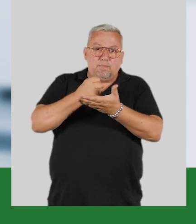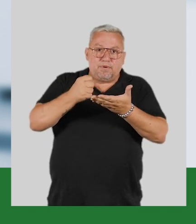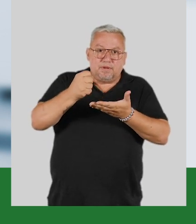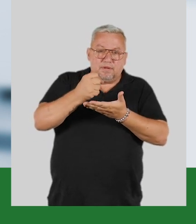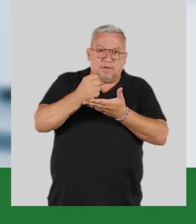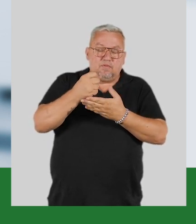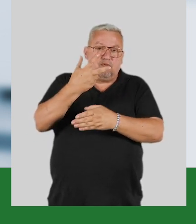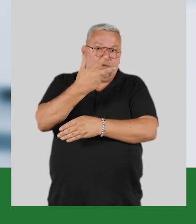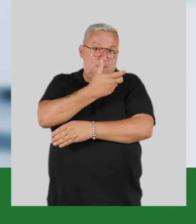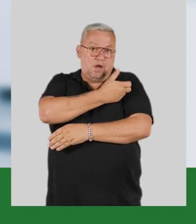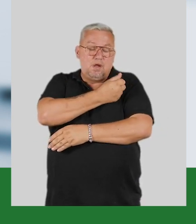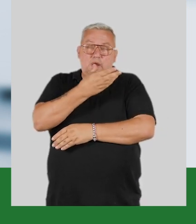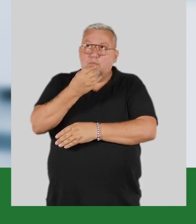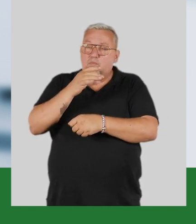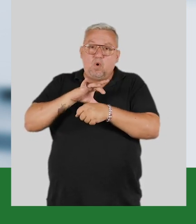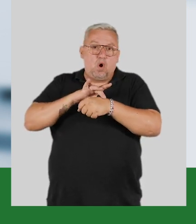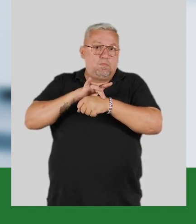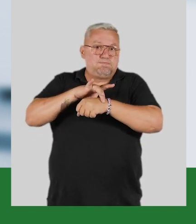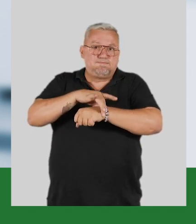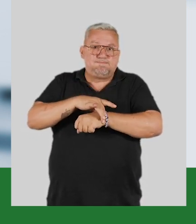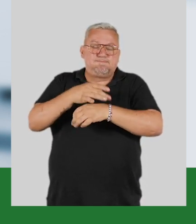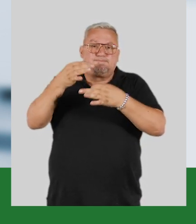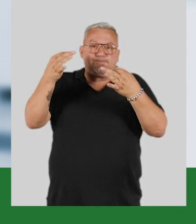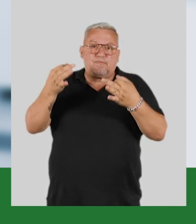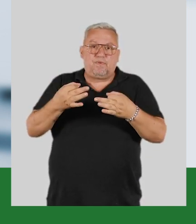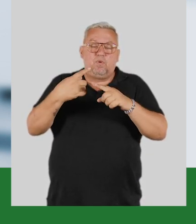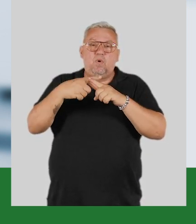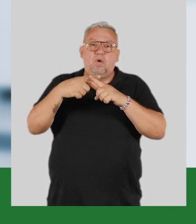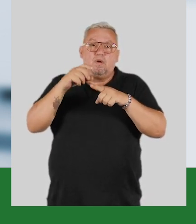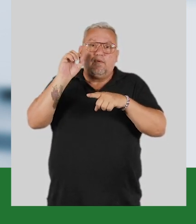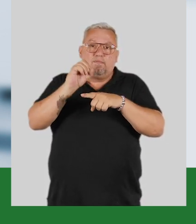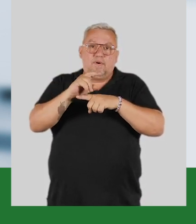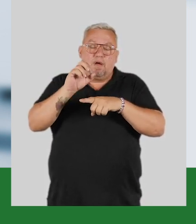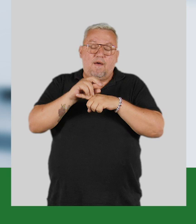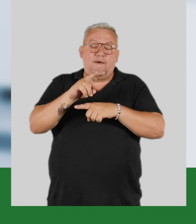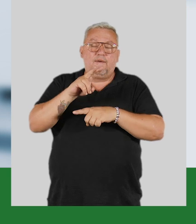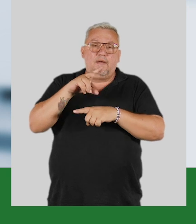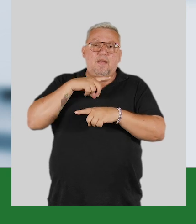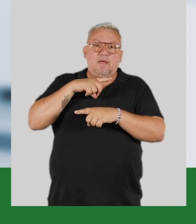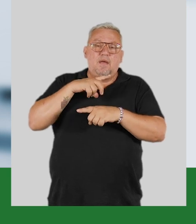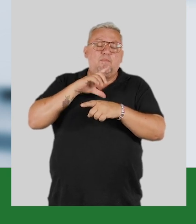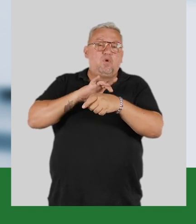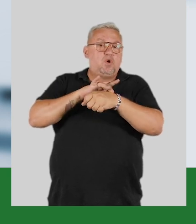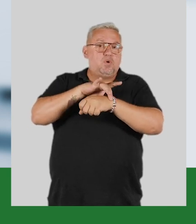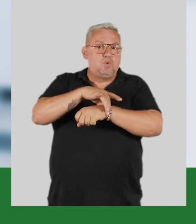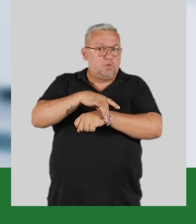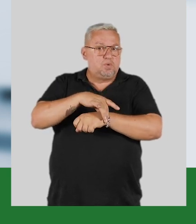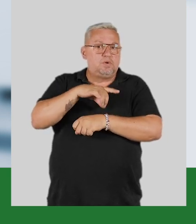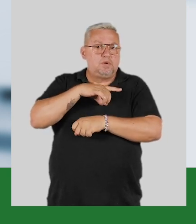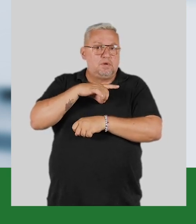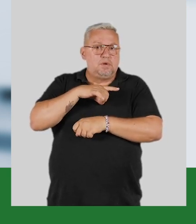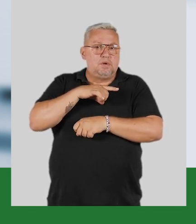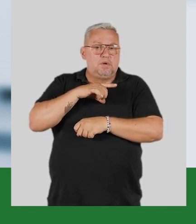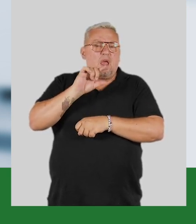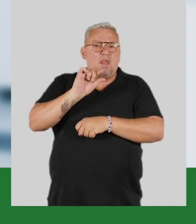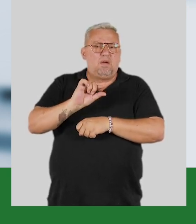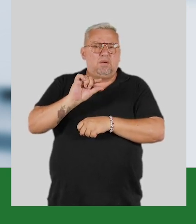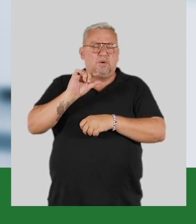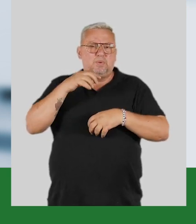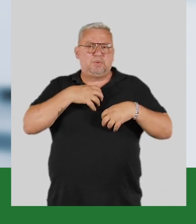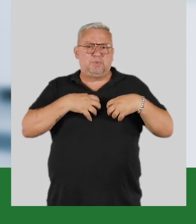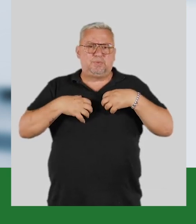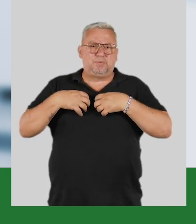é muito segura. Normalmente, vacinas de vírus inativado costumam ser muito seguras. Elas causam poucos